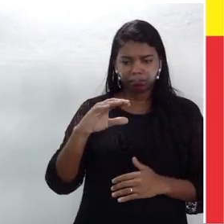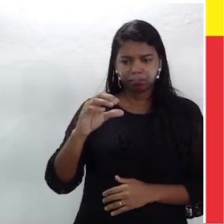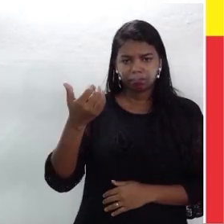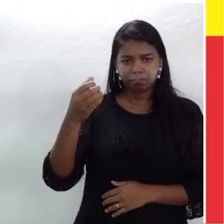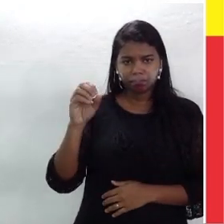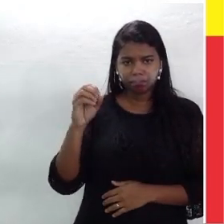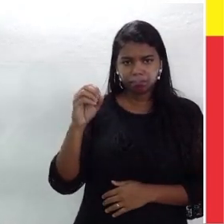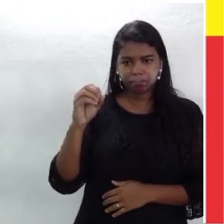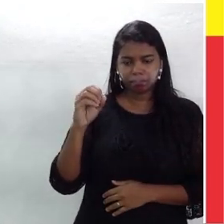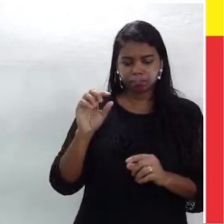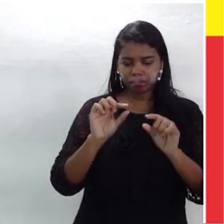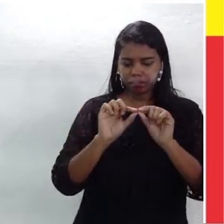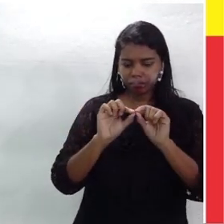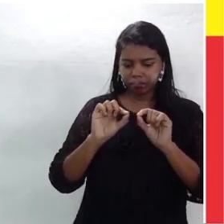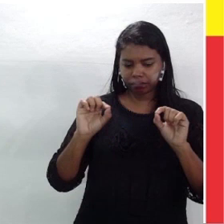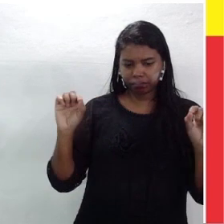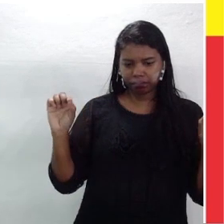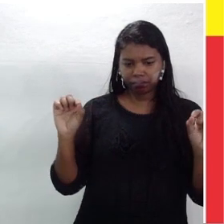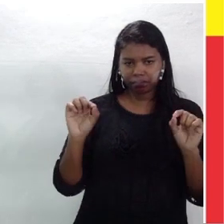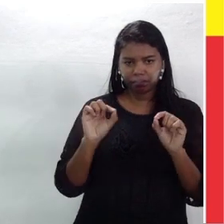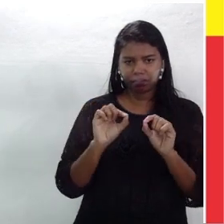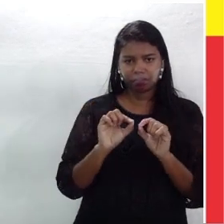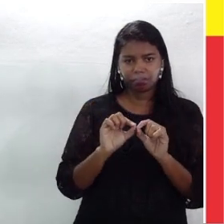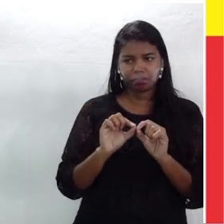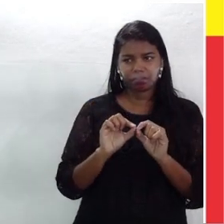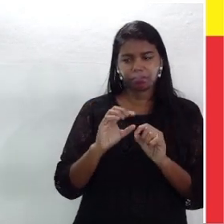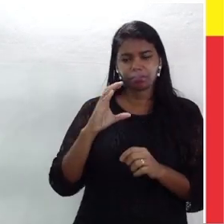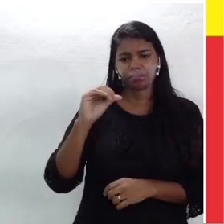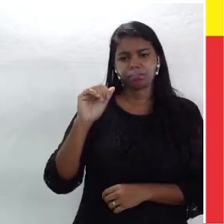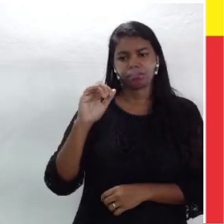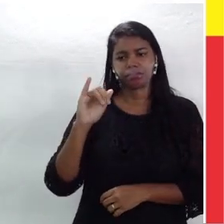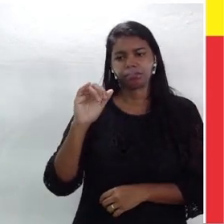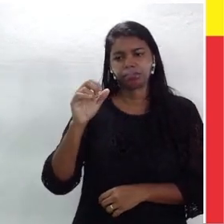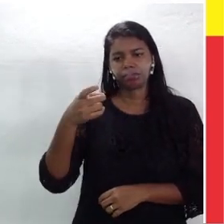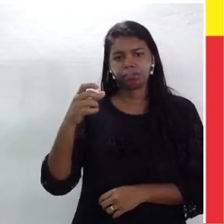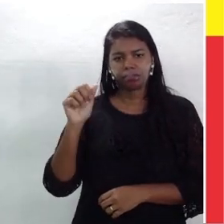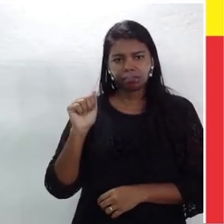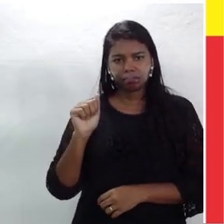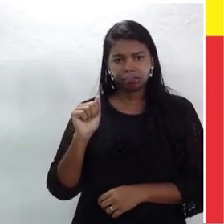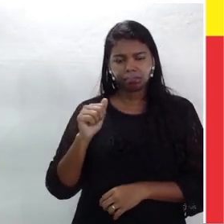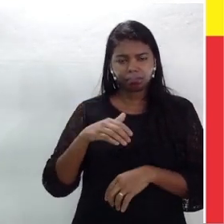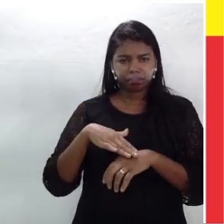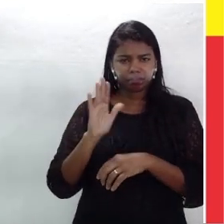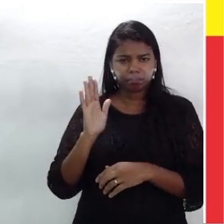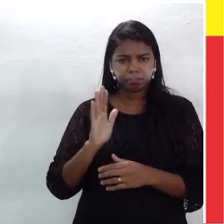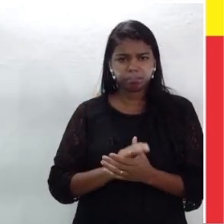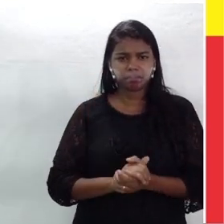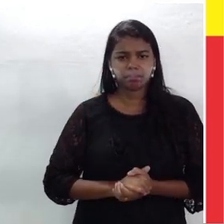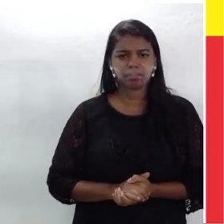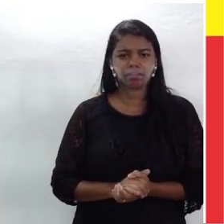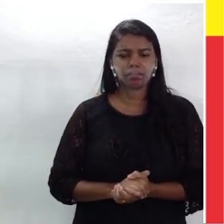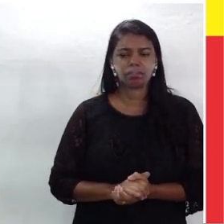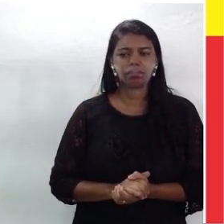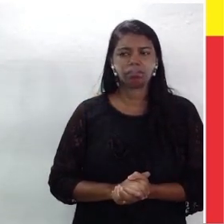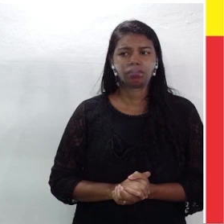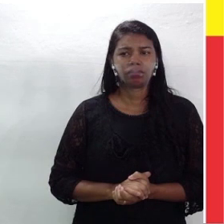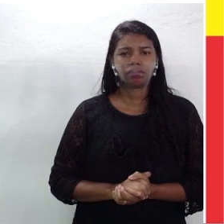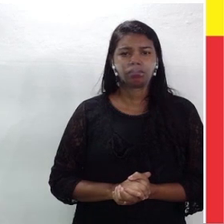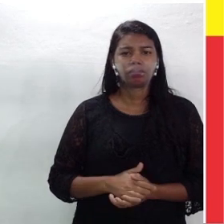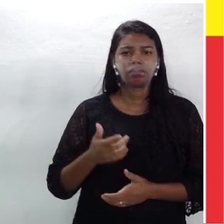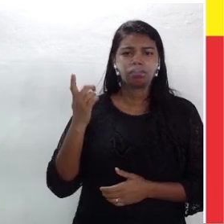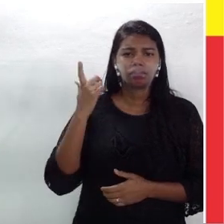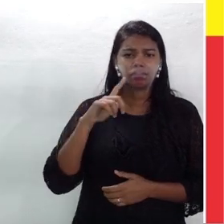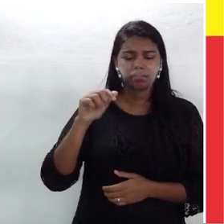centímetros de lado. E temos uma caixa maior aí. Então, a quantidade de produtos que Maria